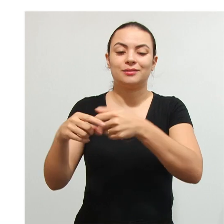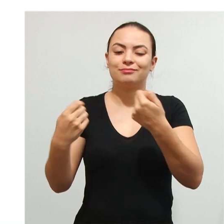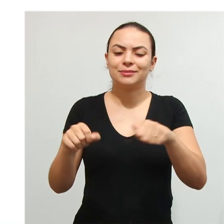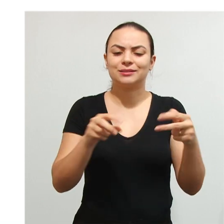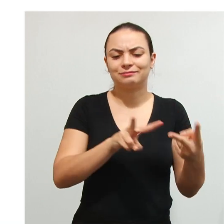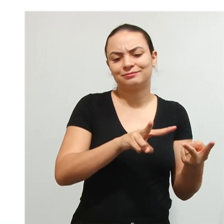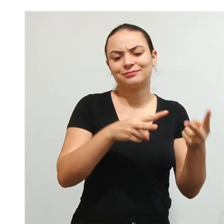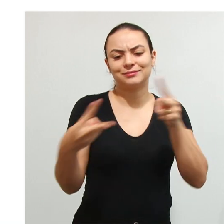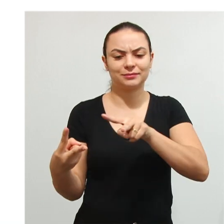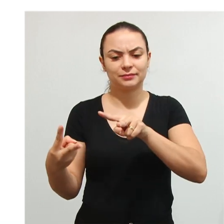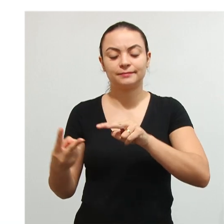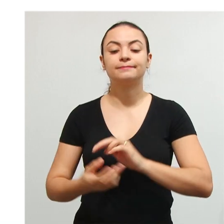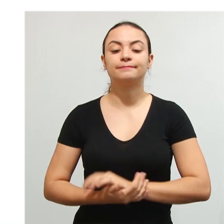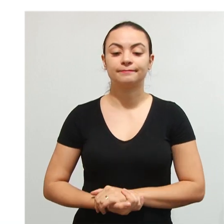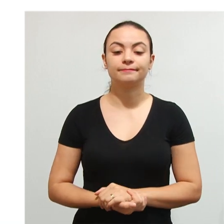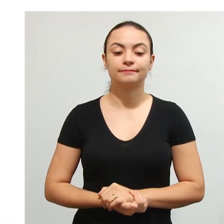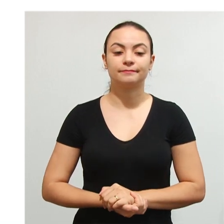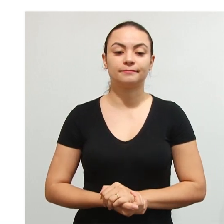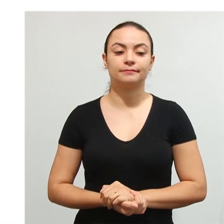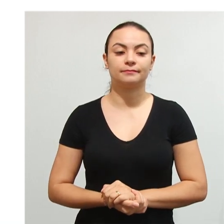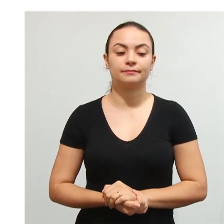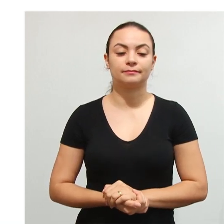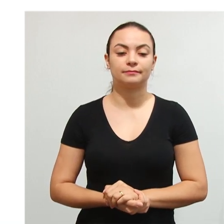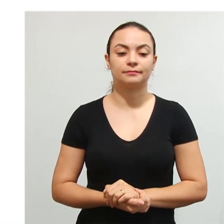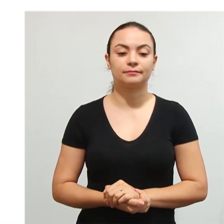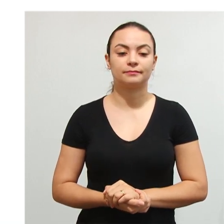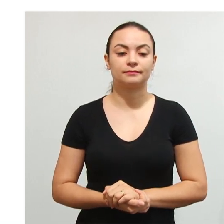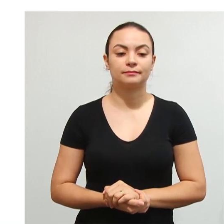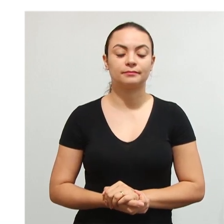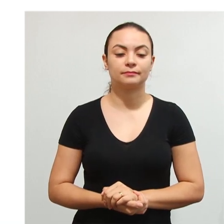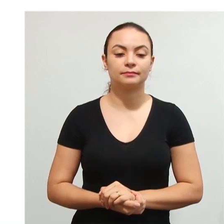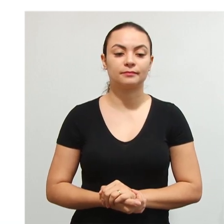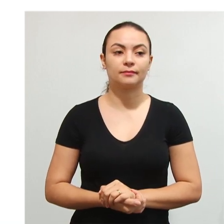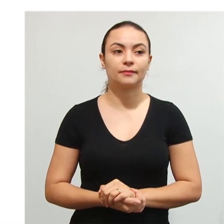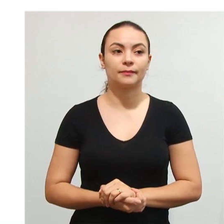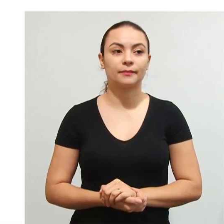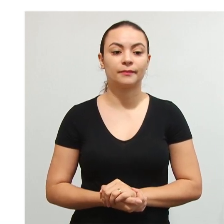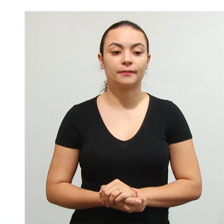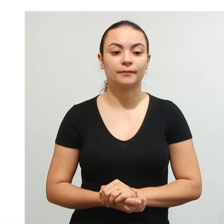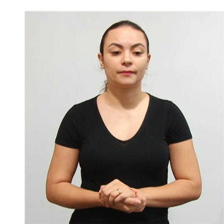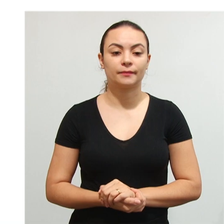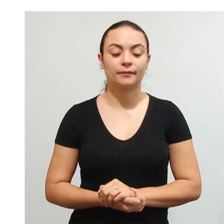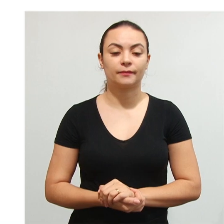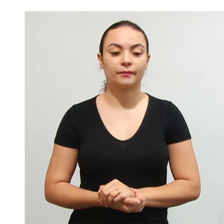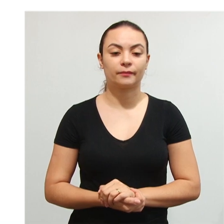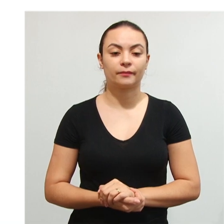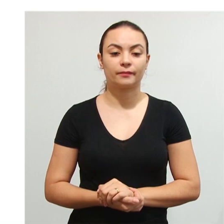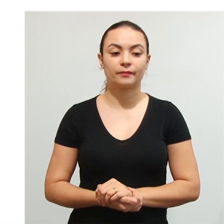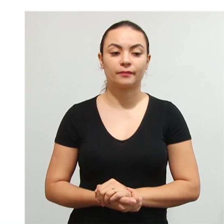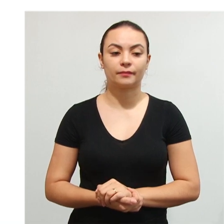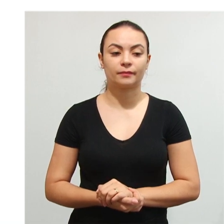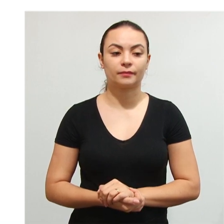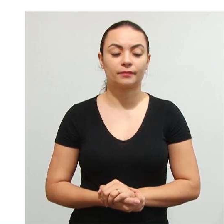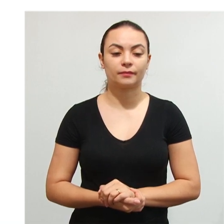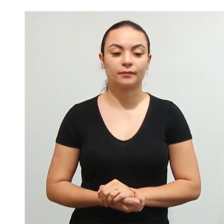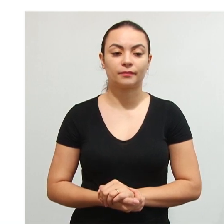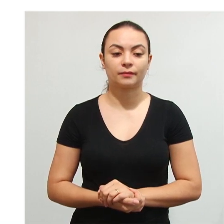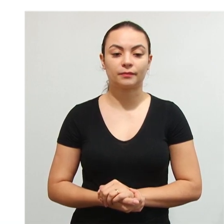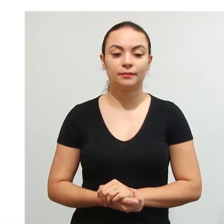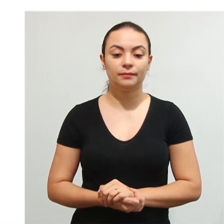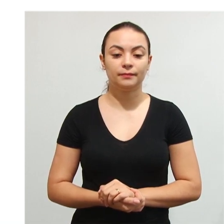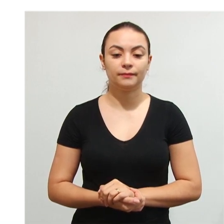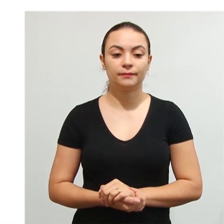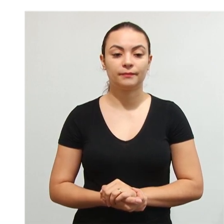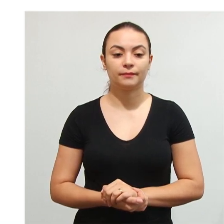não vai ser a taxa cobrada de fato E aí o que que eu preciso fazer para achar a taxa de fato vai ser cobrada é